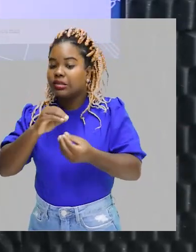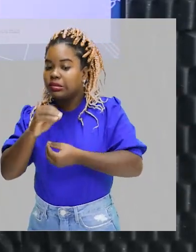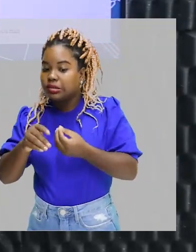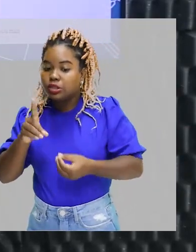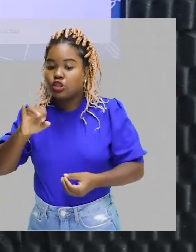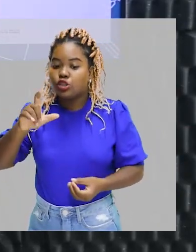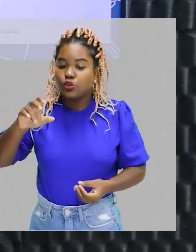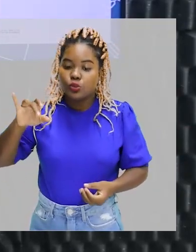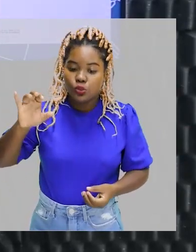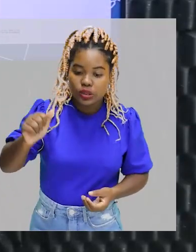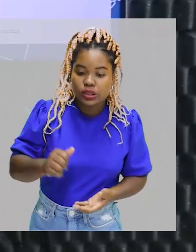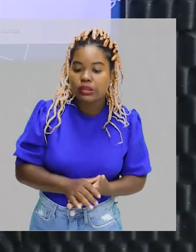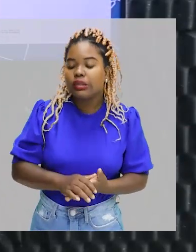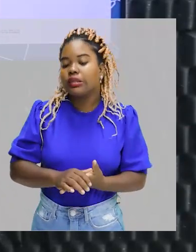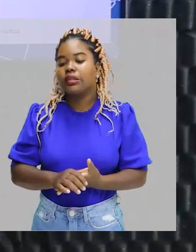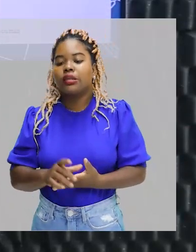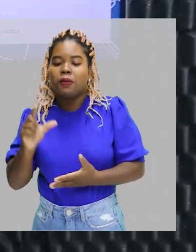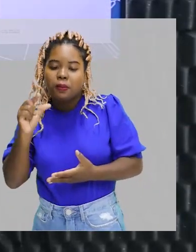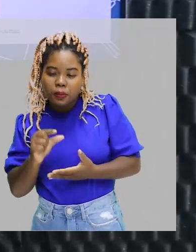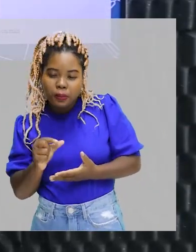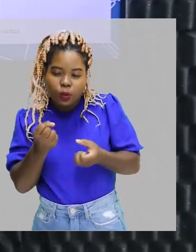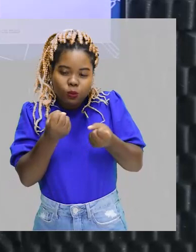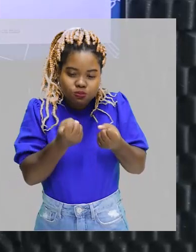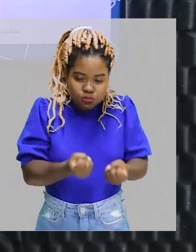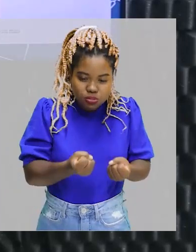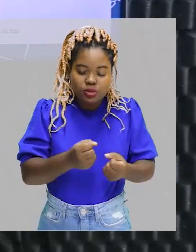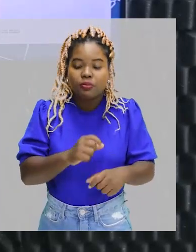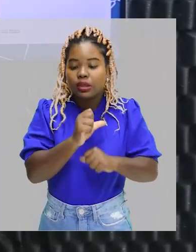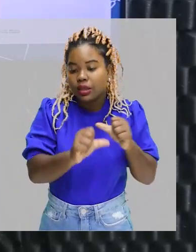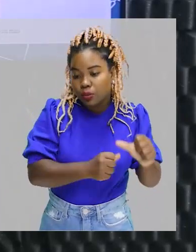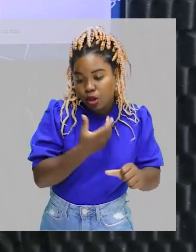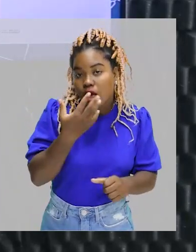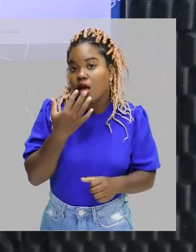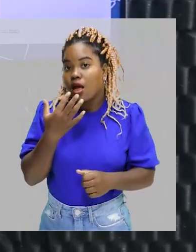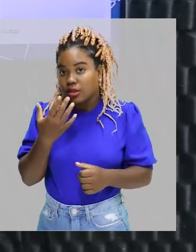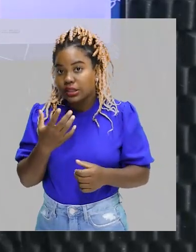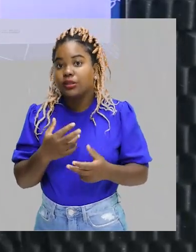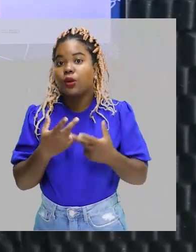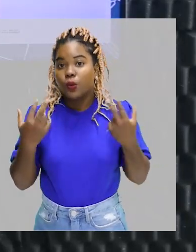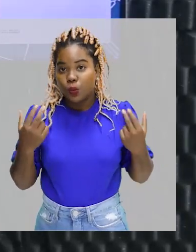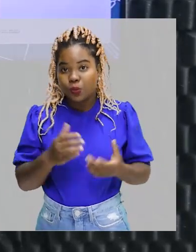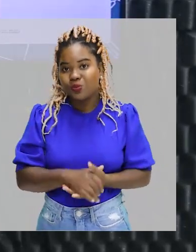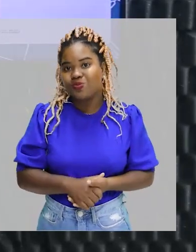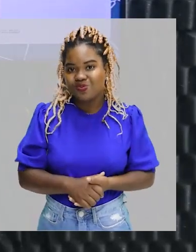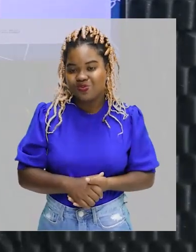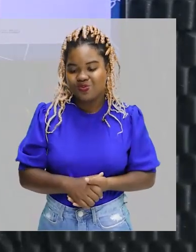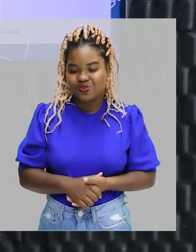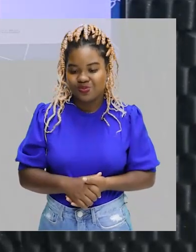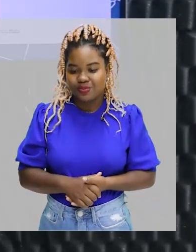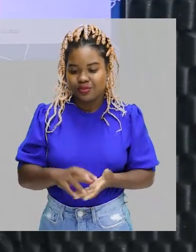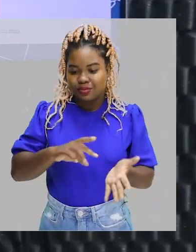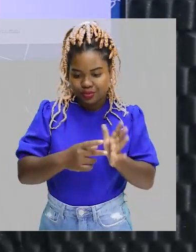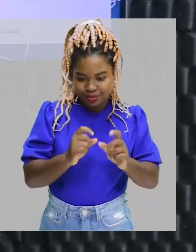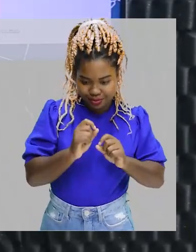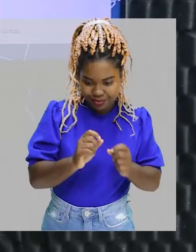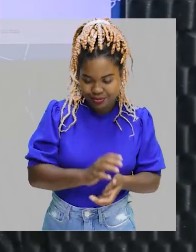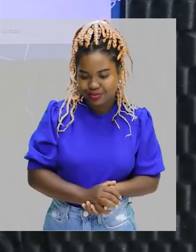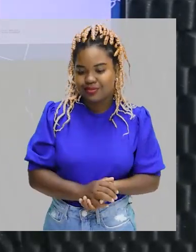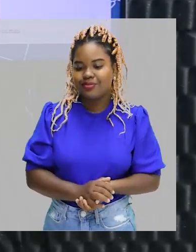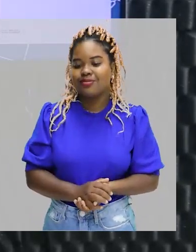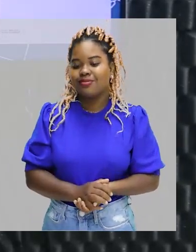menos concentrada, pela mudança da coloração. A coloração ficou menos intensa. Então, isso quer dizer que ela